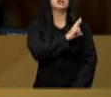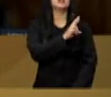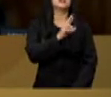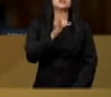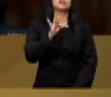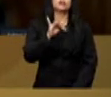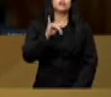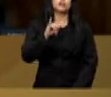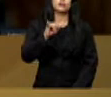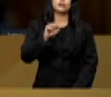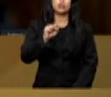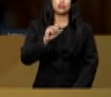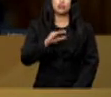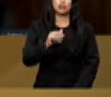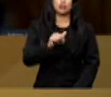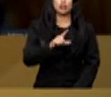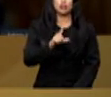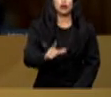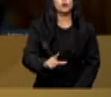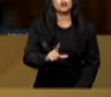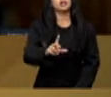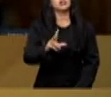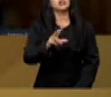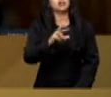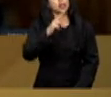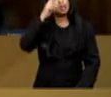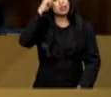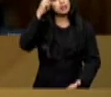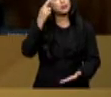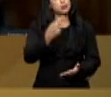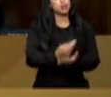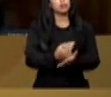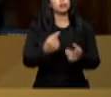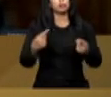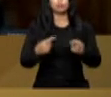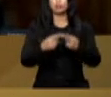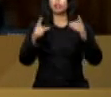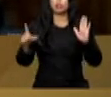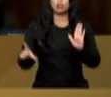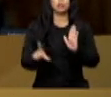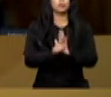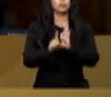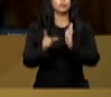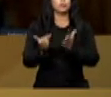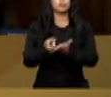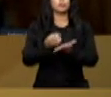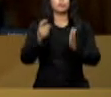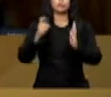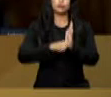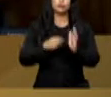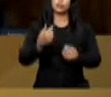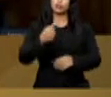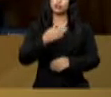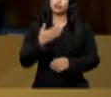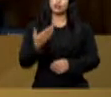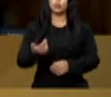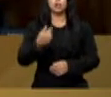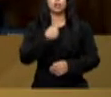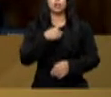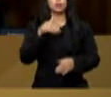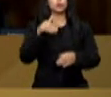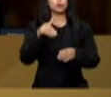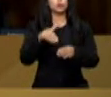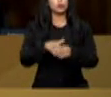fiscal e respeito à legalidade tributária. De modo que eu estou acompanhando a